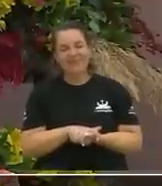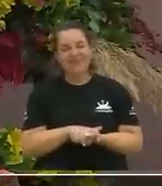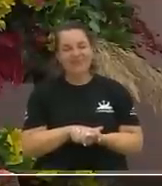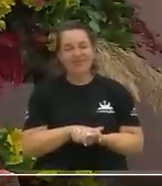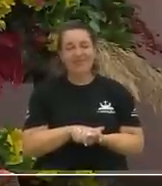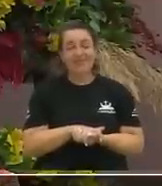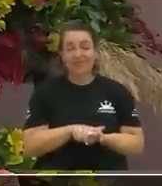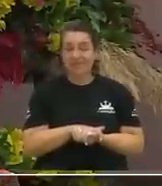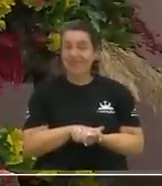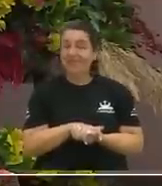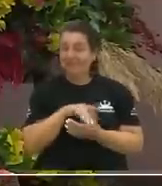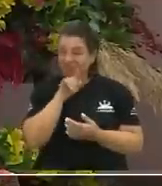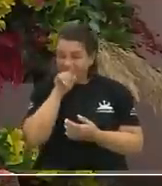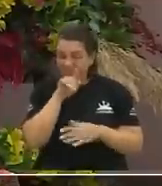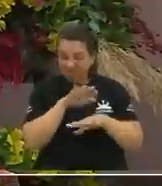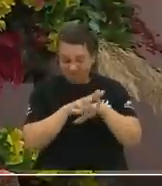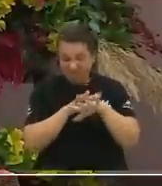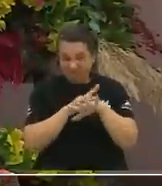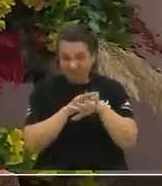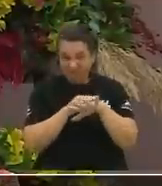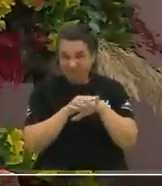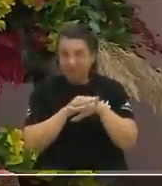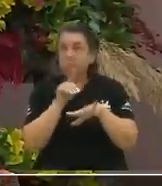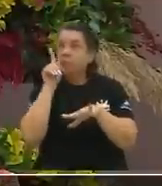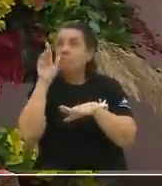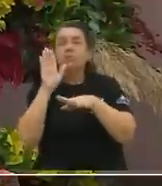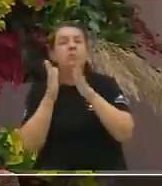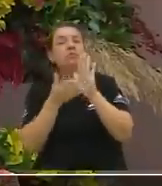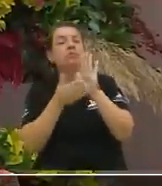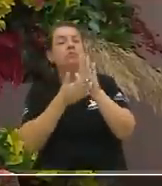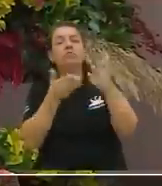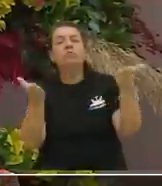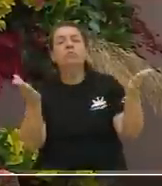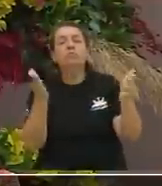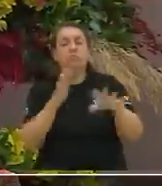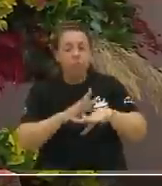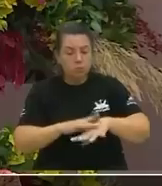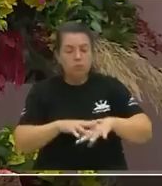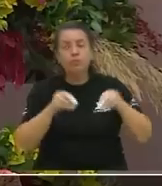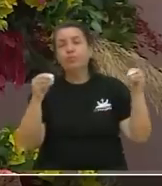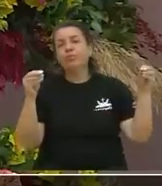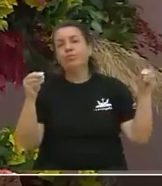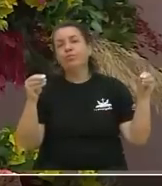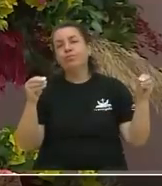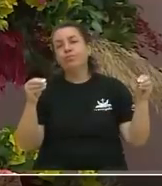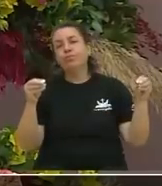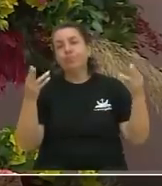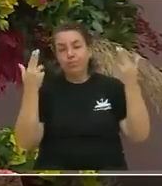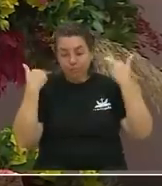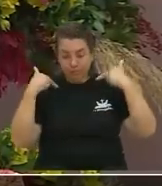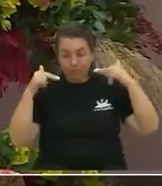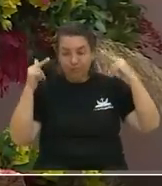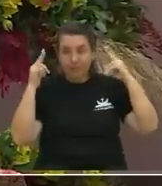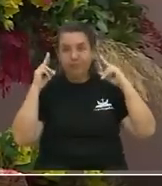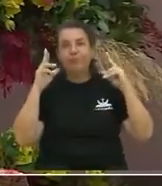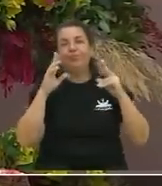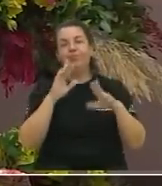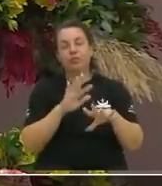Se você está doente, Ele prometeu: curarei as ovelhas doentes,